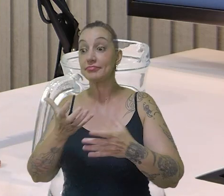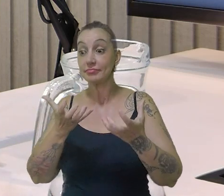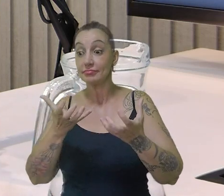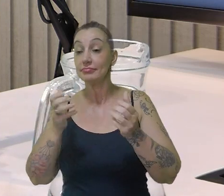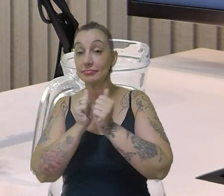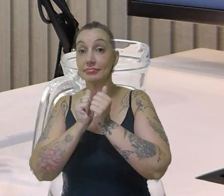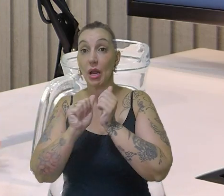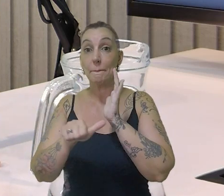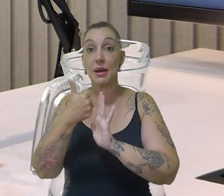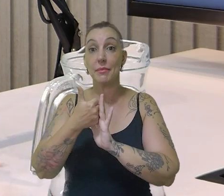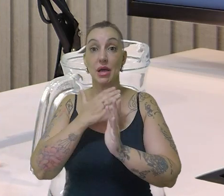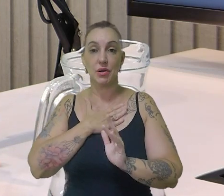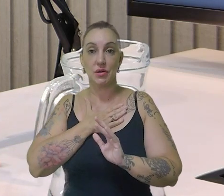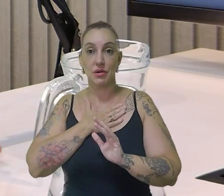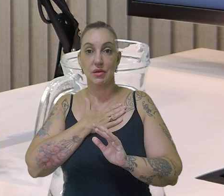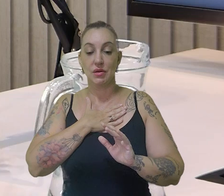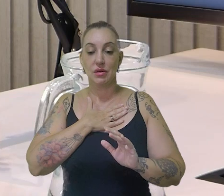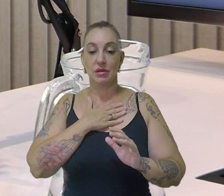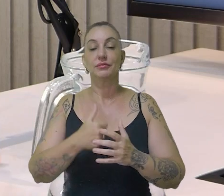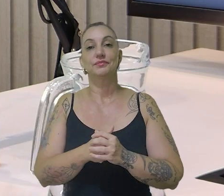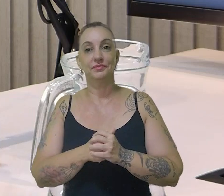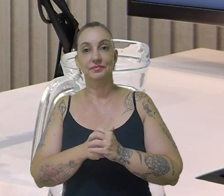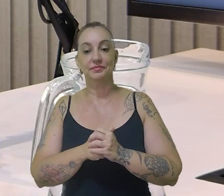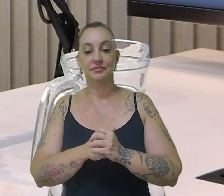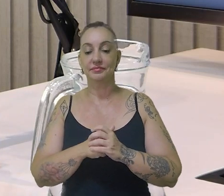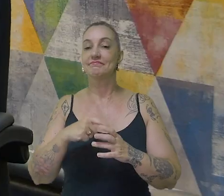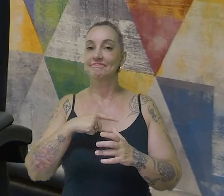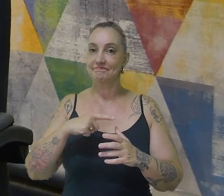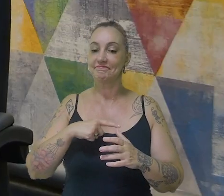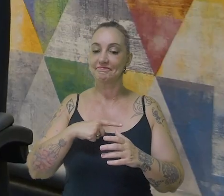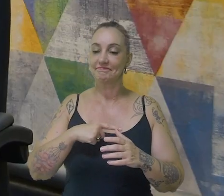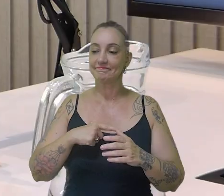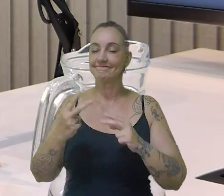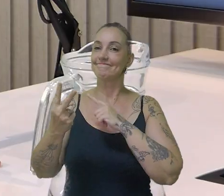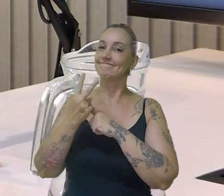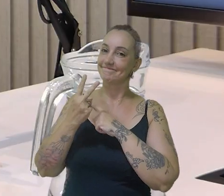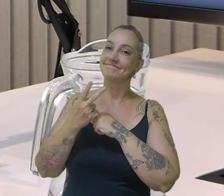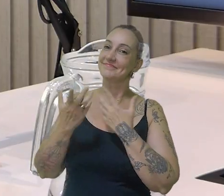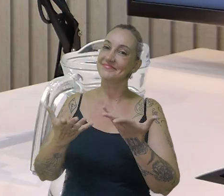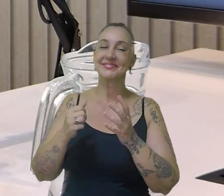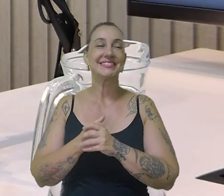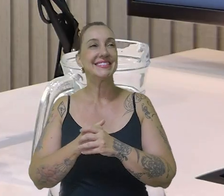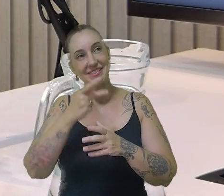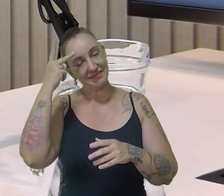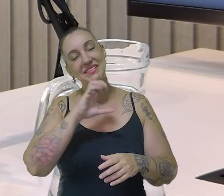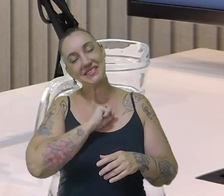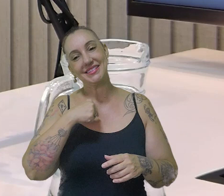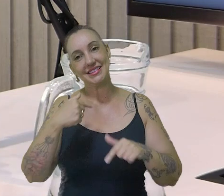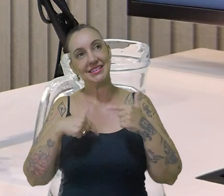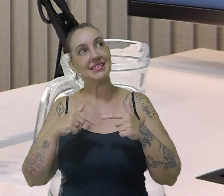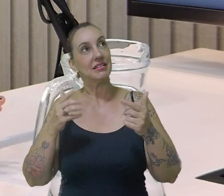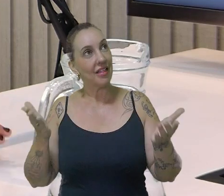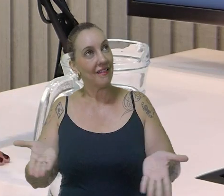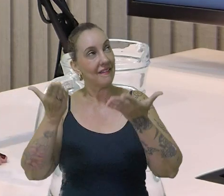questão porque foi o meu primeiro desenho e aí eu tenho a super é a super proteção assim ao redor E também dessa